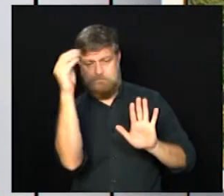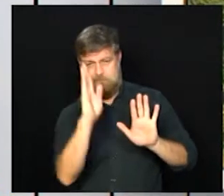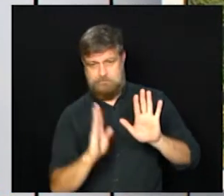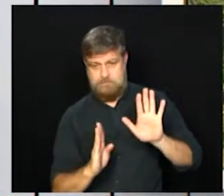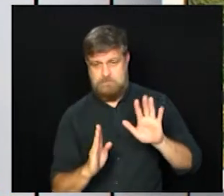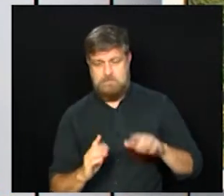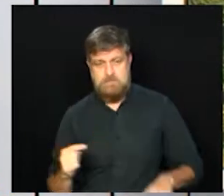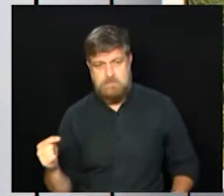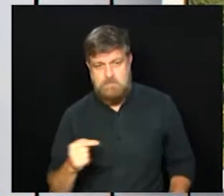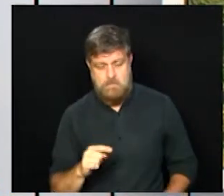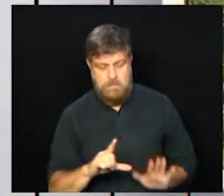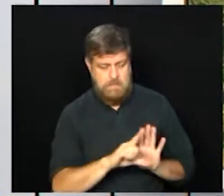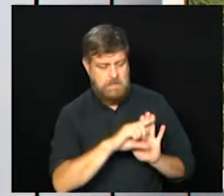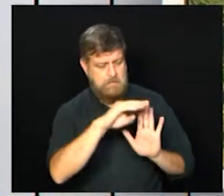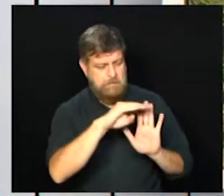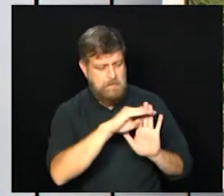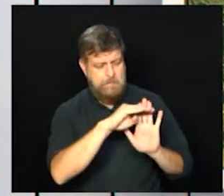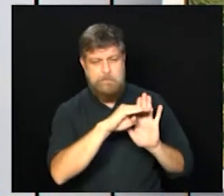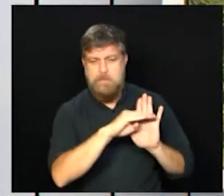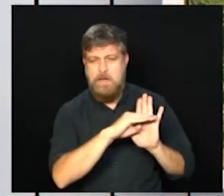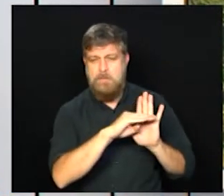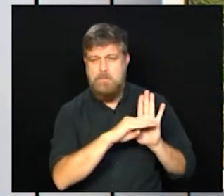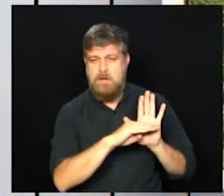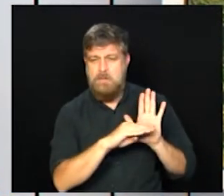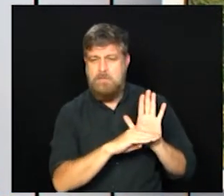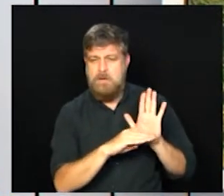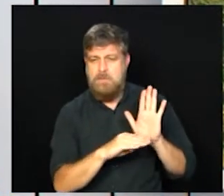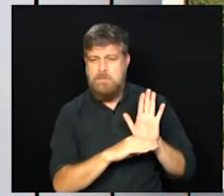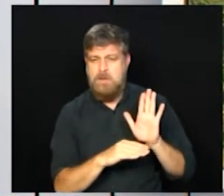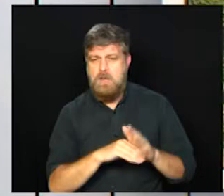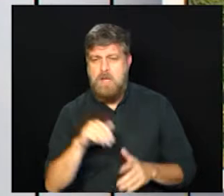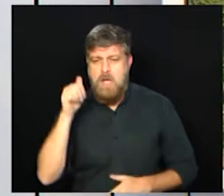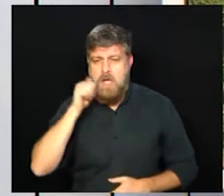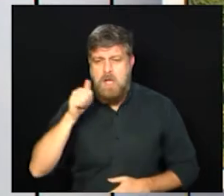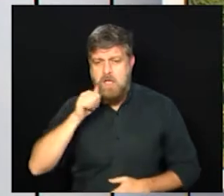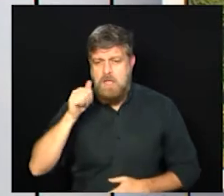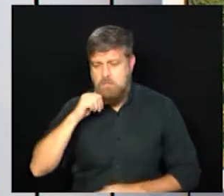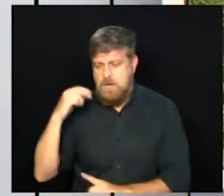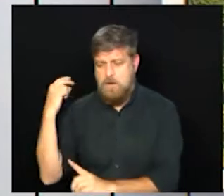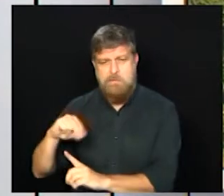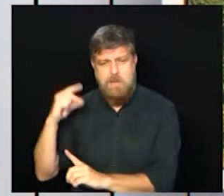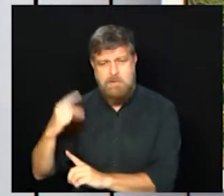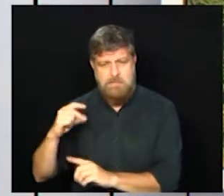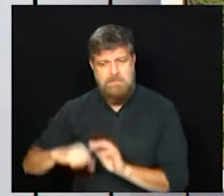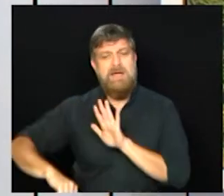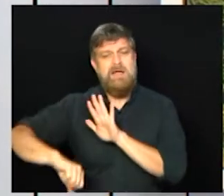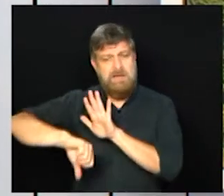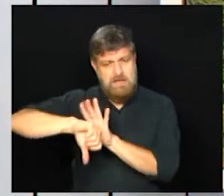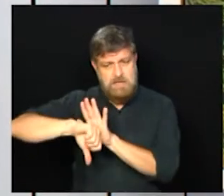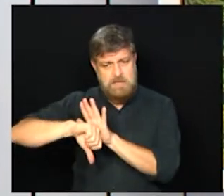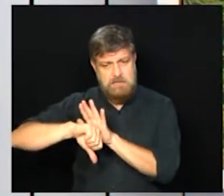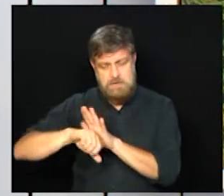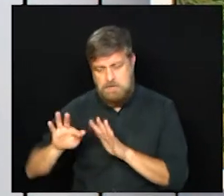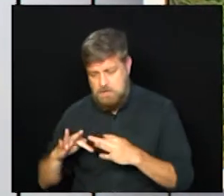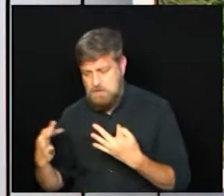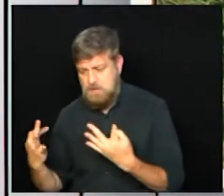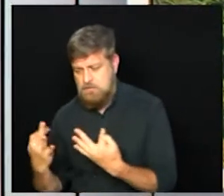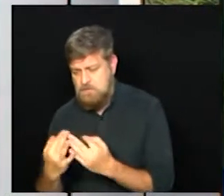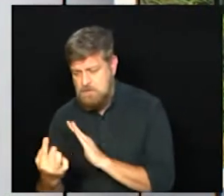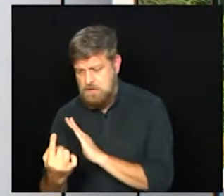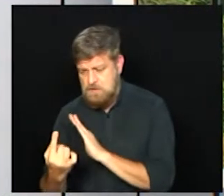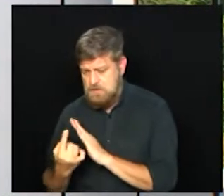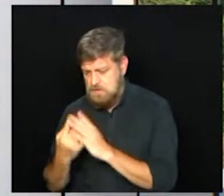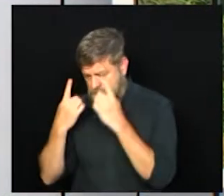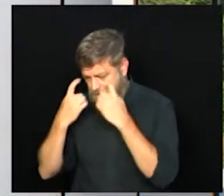uma legislação que coloca o crime, a violência doméstica e familiar como uma afronta